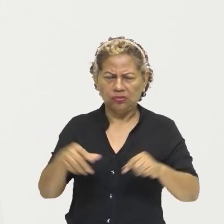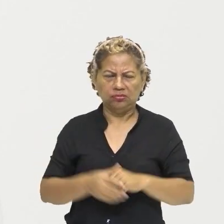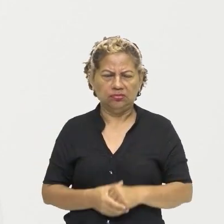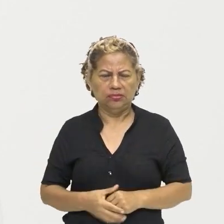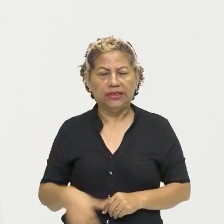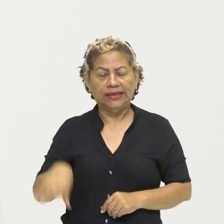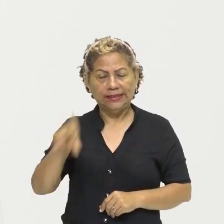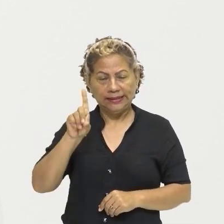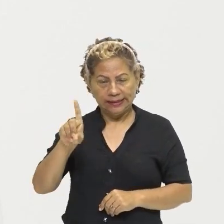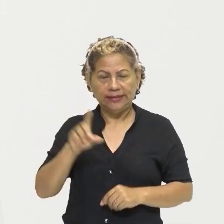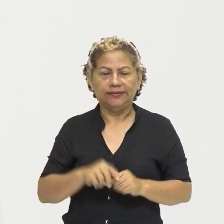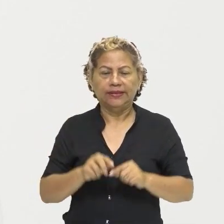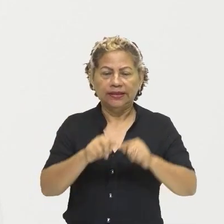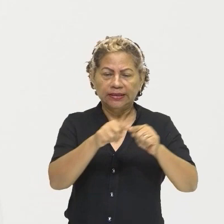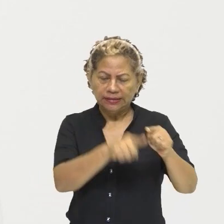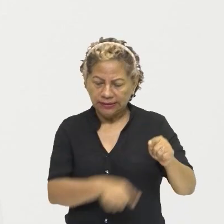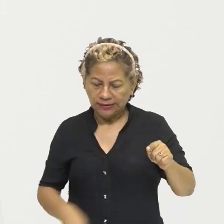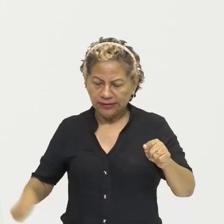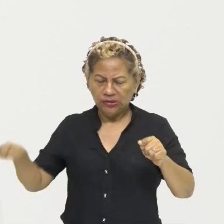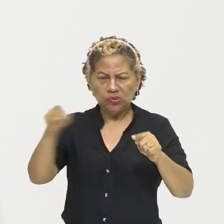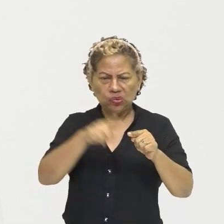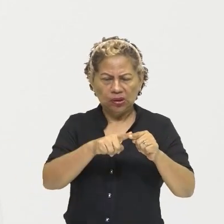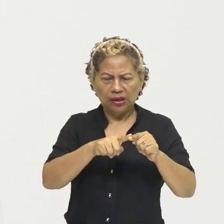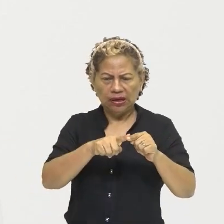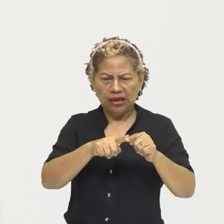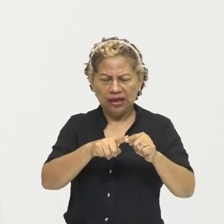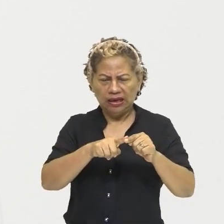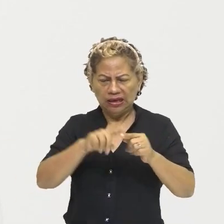Circulares com a Terra no centro.